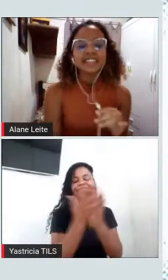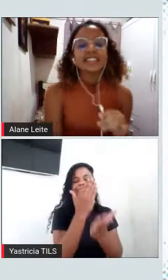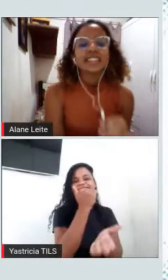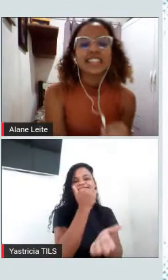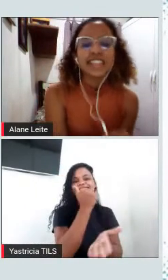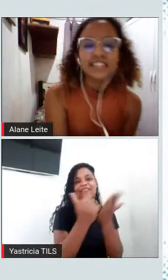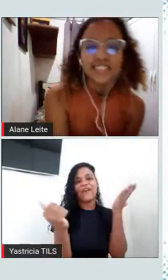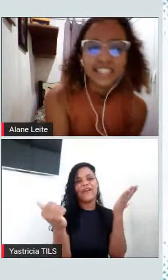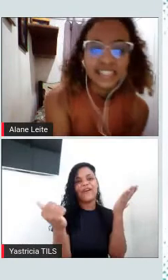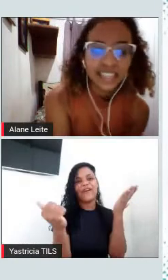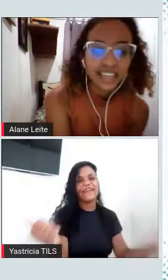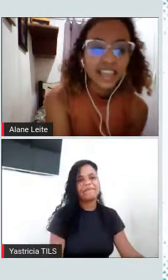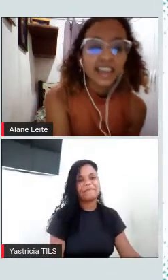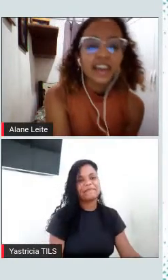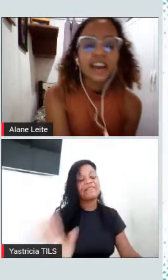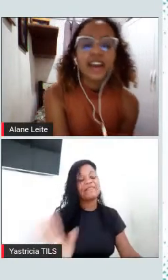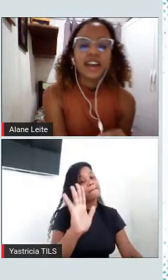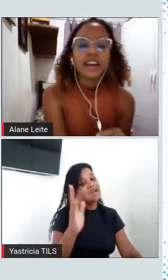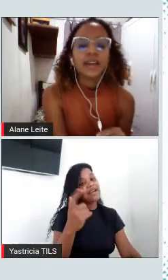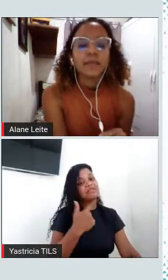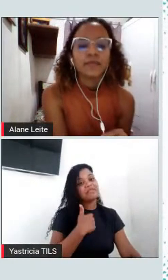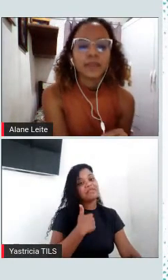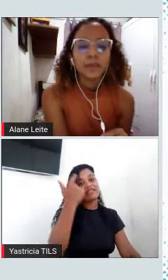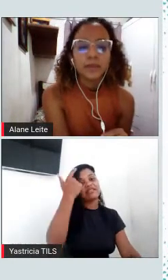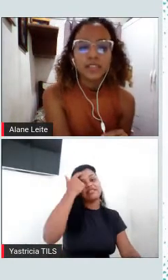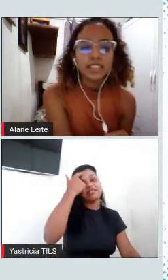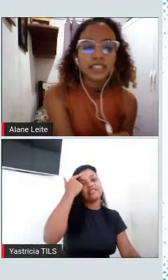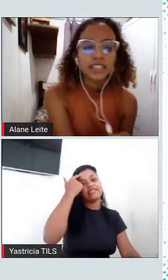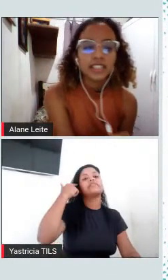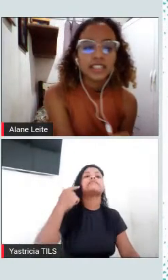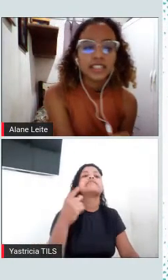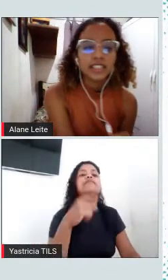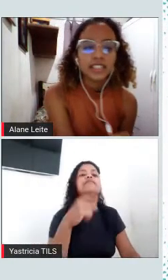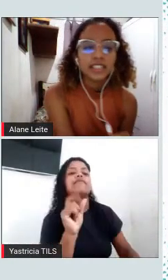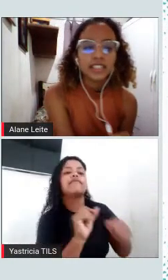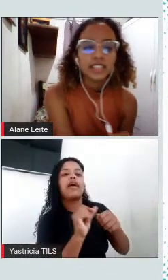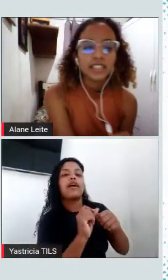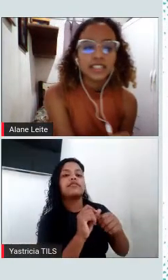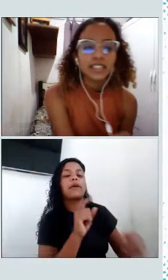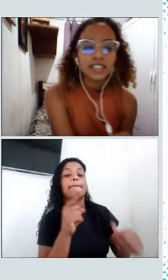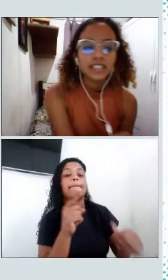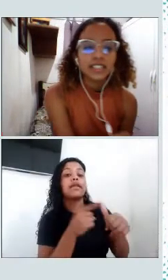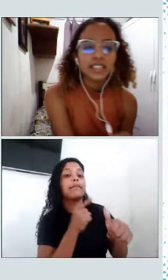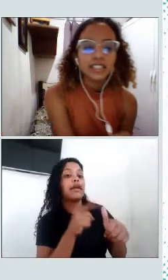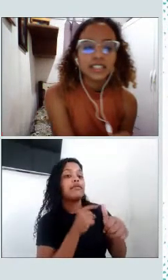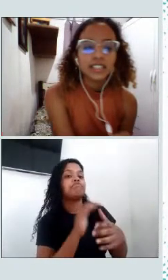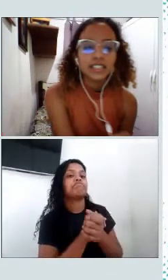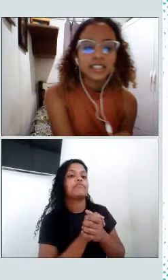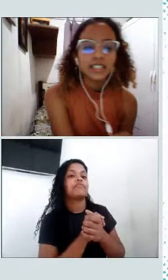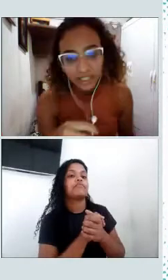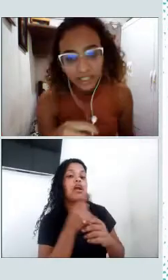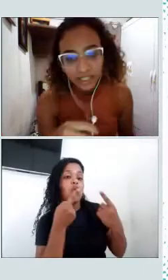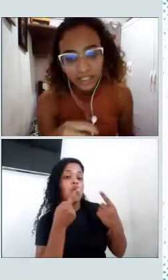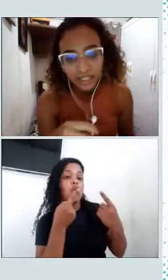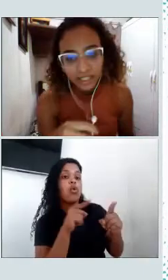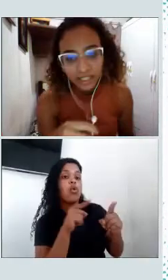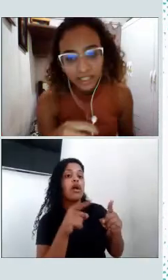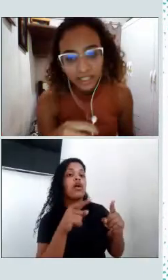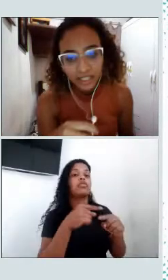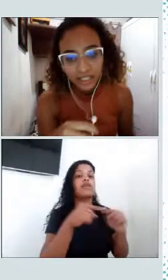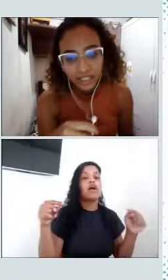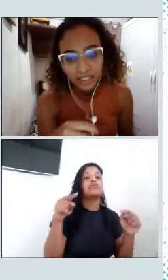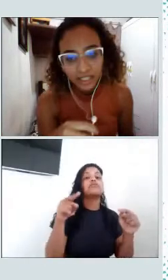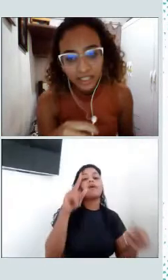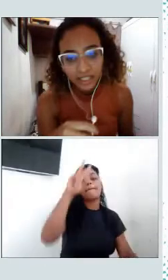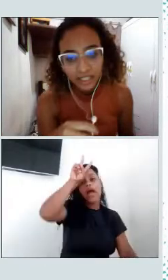Para vocês tentarem fazer. O primeiro exercício é: para combater traças e